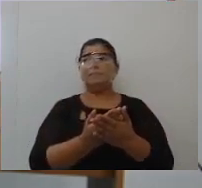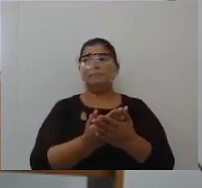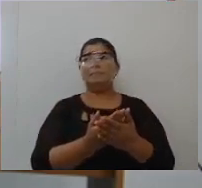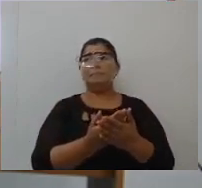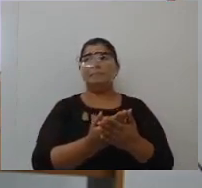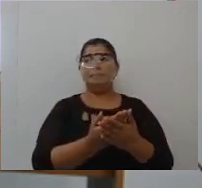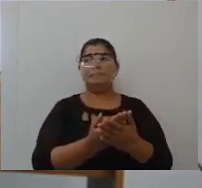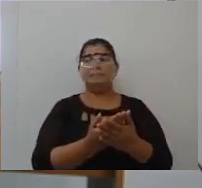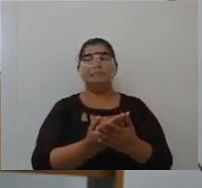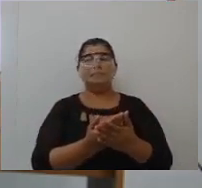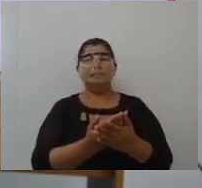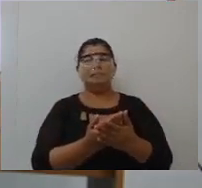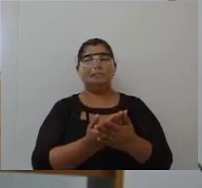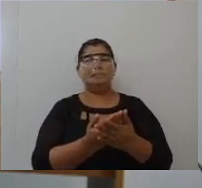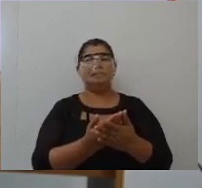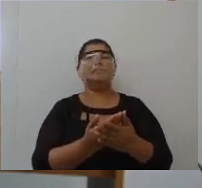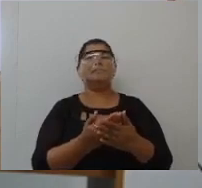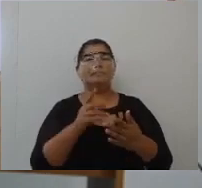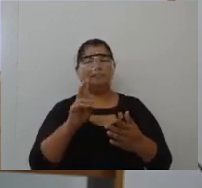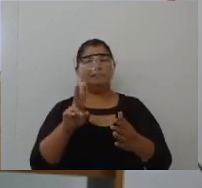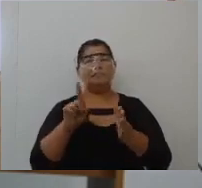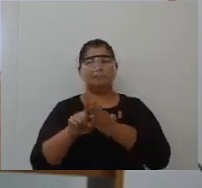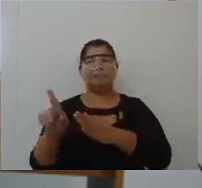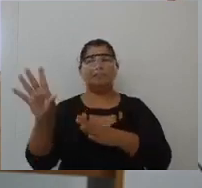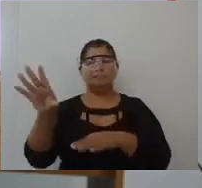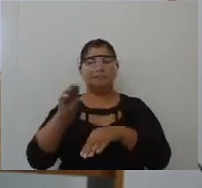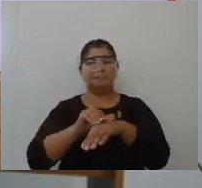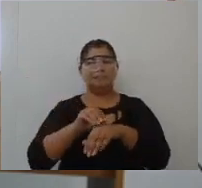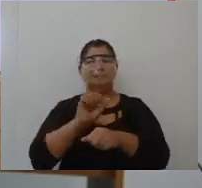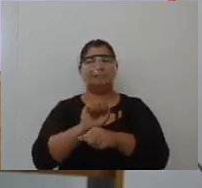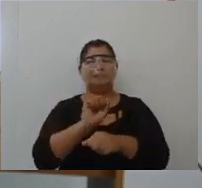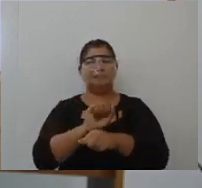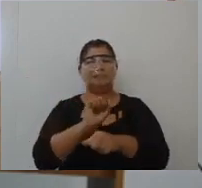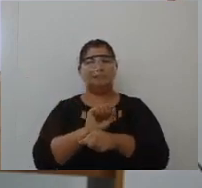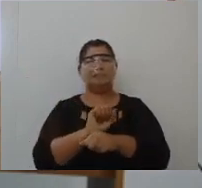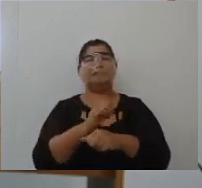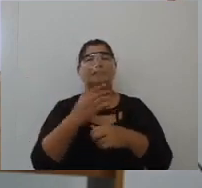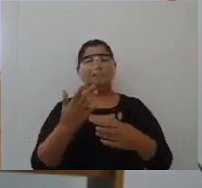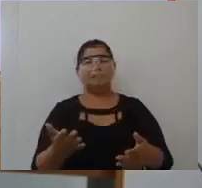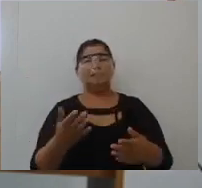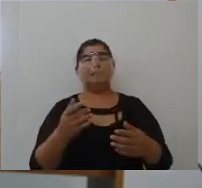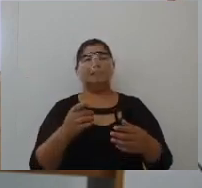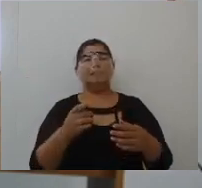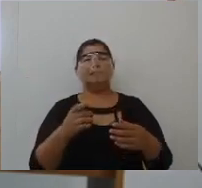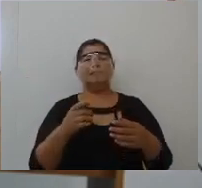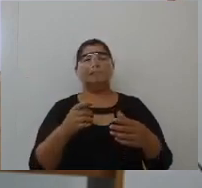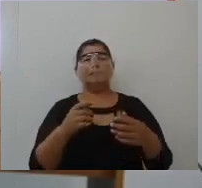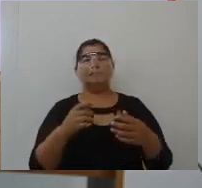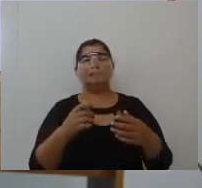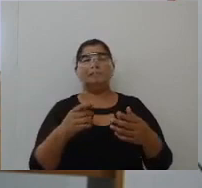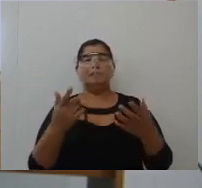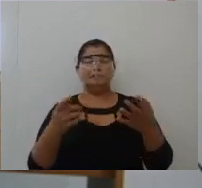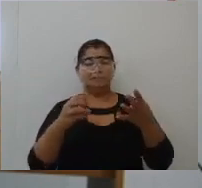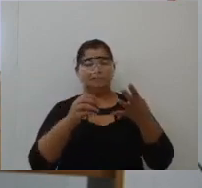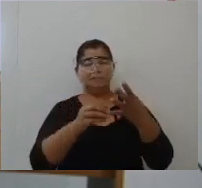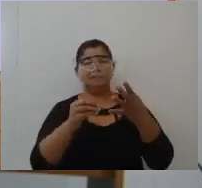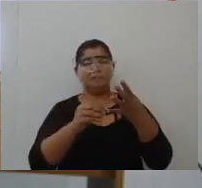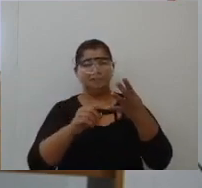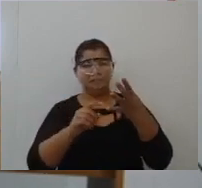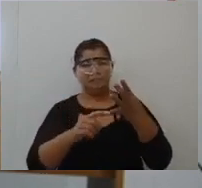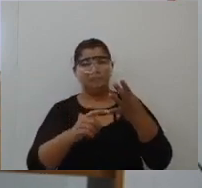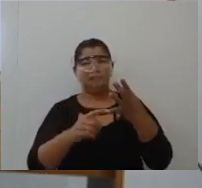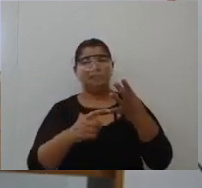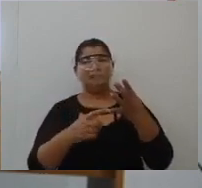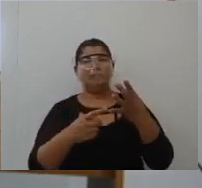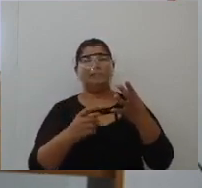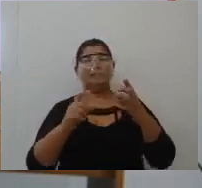já vou para essa pergunta. Deixa eu só fazer isso aqui, tá bom? Bom, vamos lá. Em relação à quarta competência,